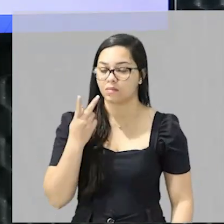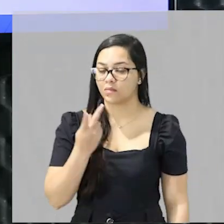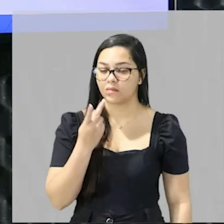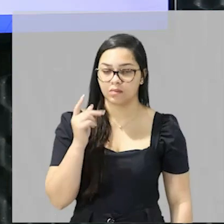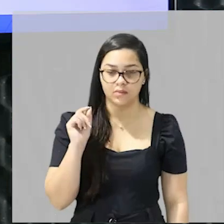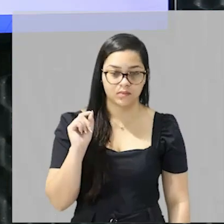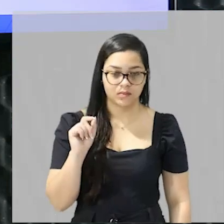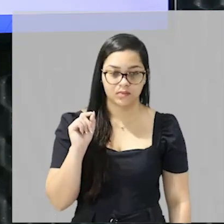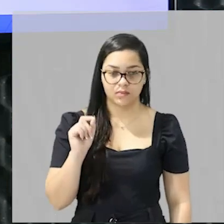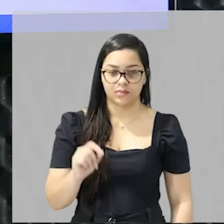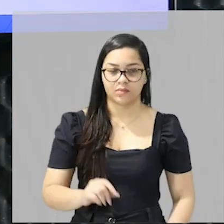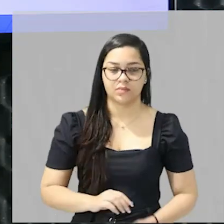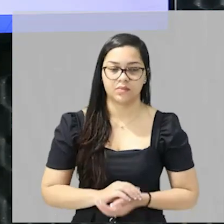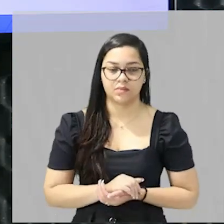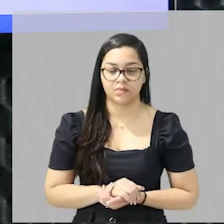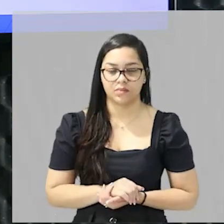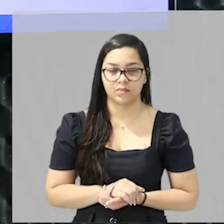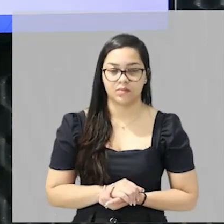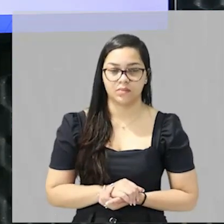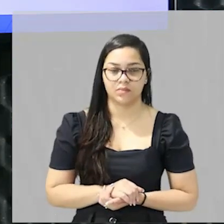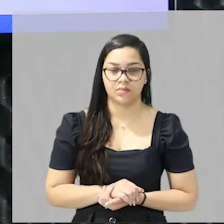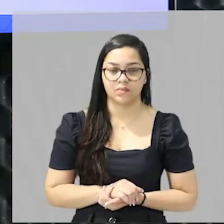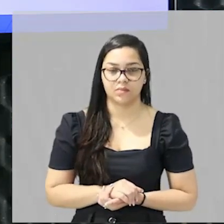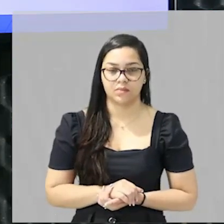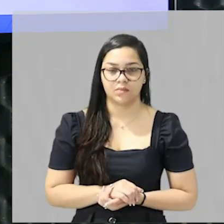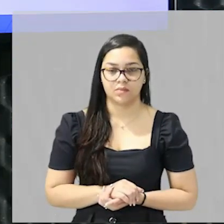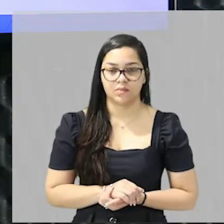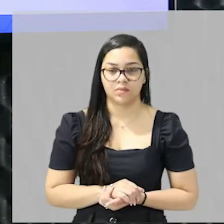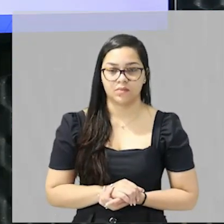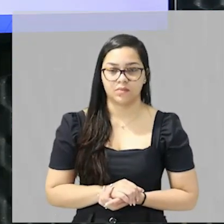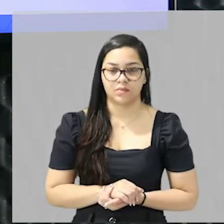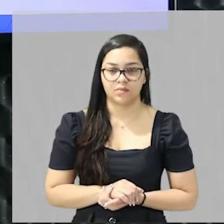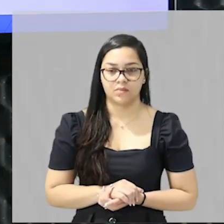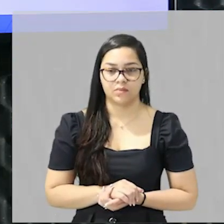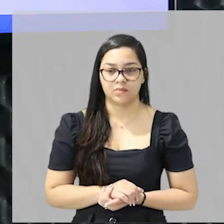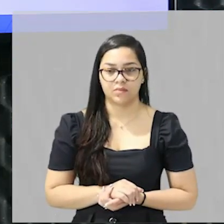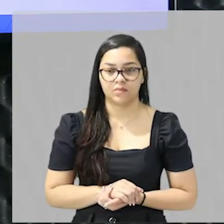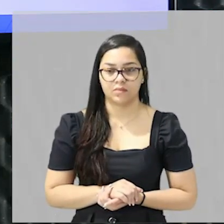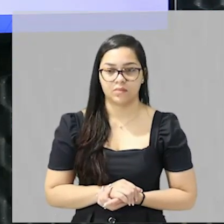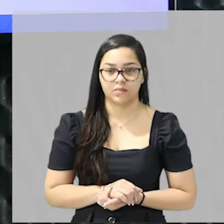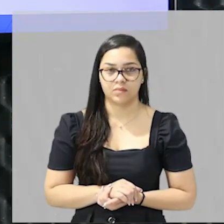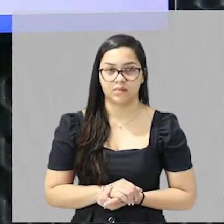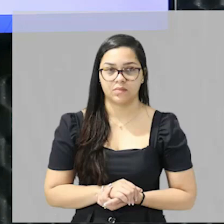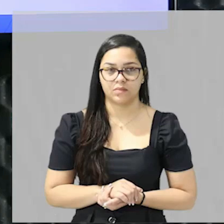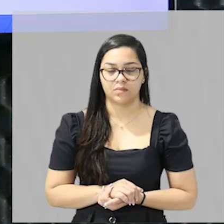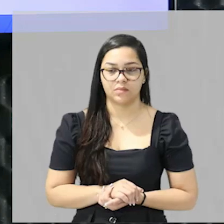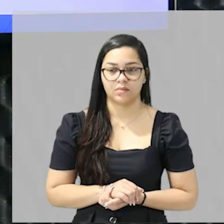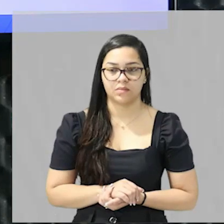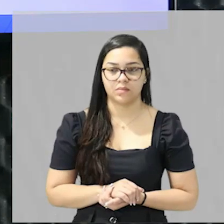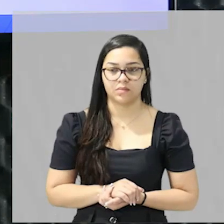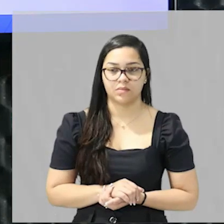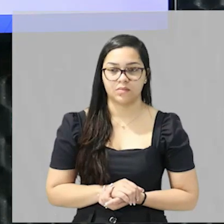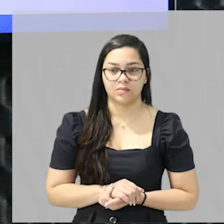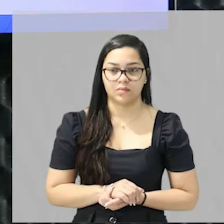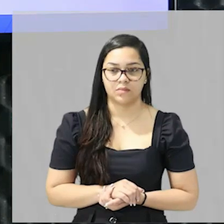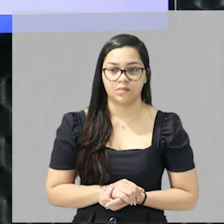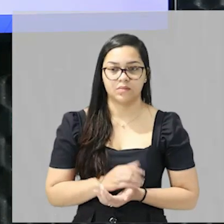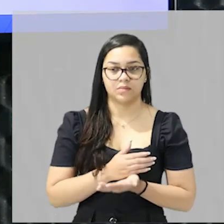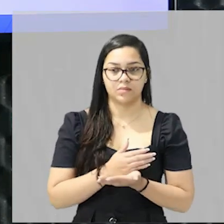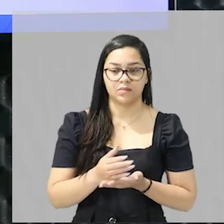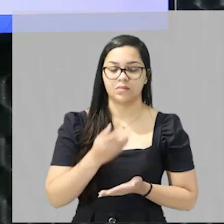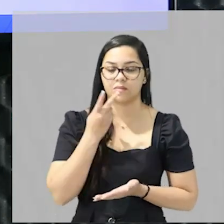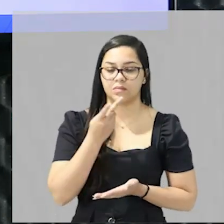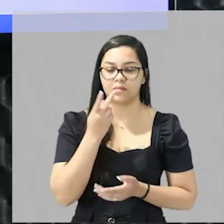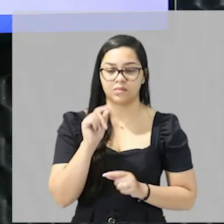while writing, enquanto a pessoa escrevia, I also started thinking about the middle class in Nigeria. Ela começa dizendo